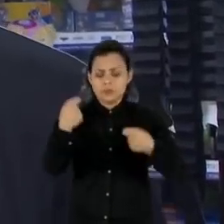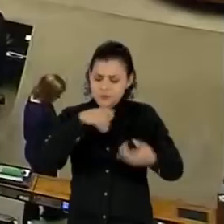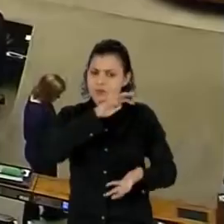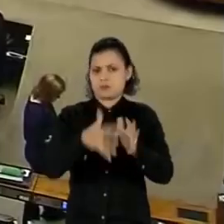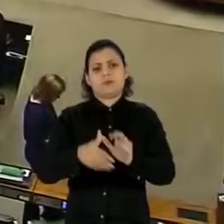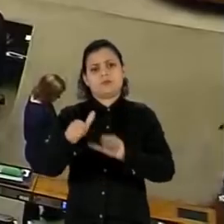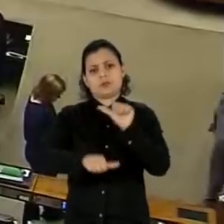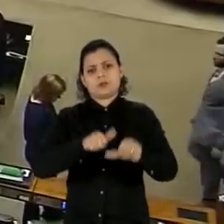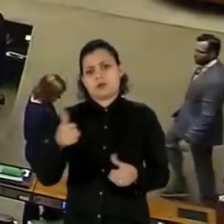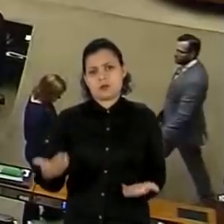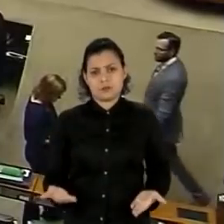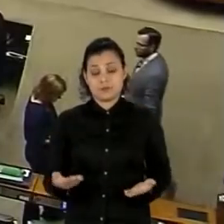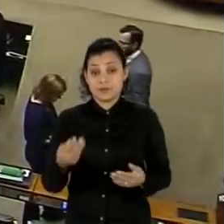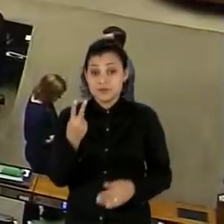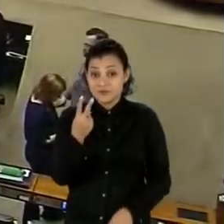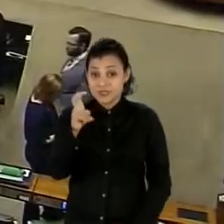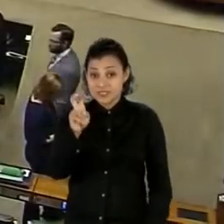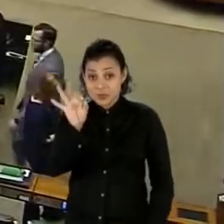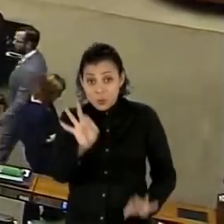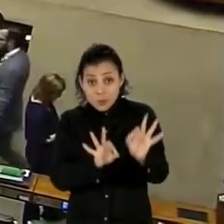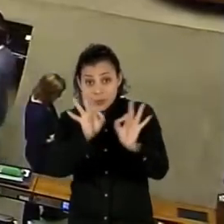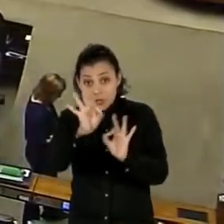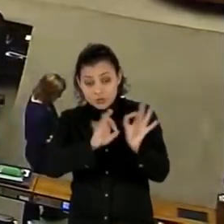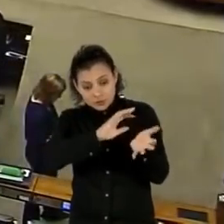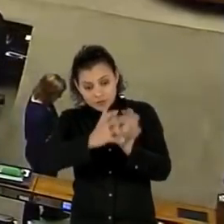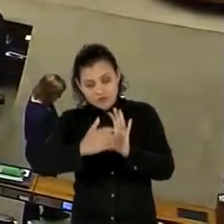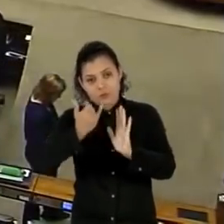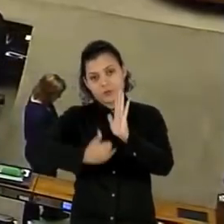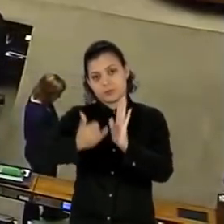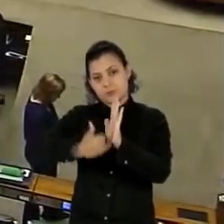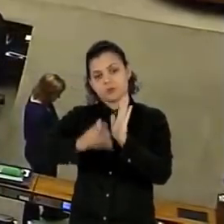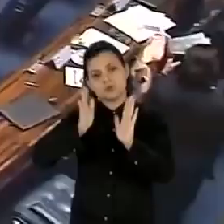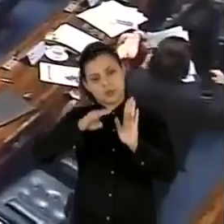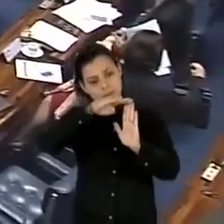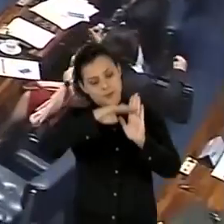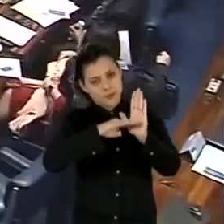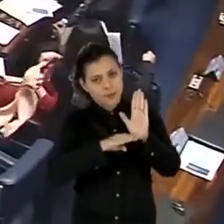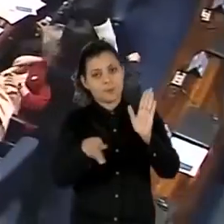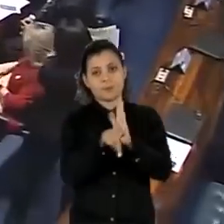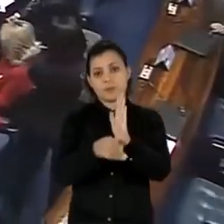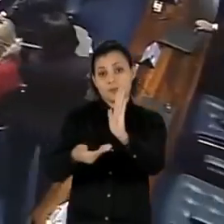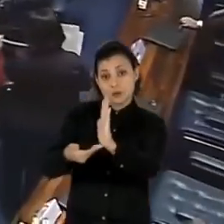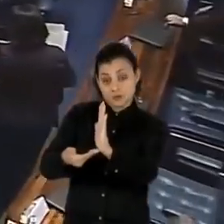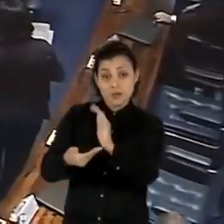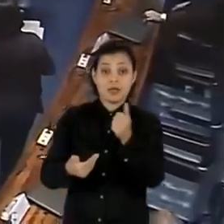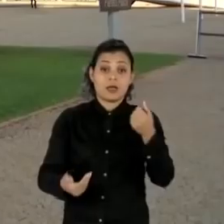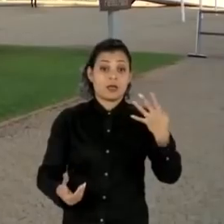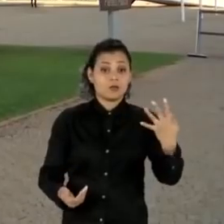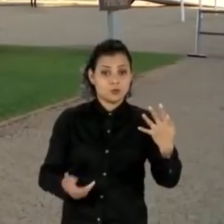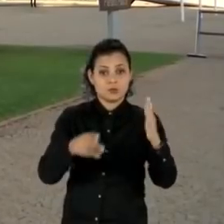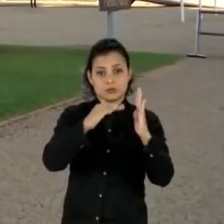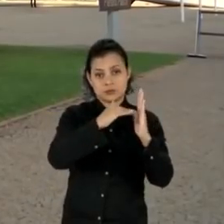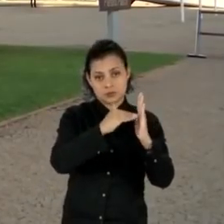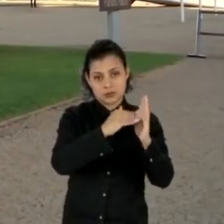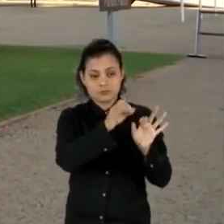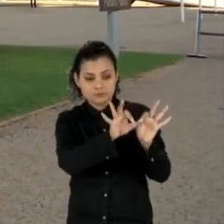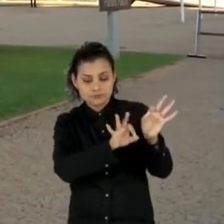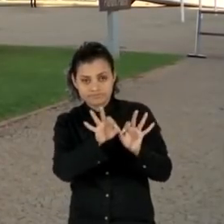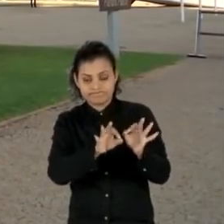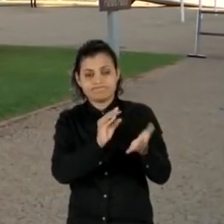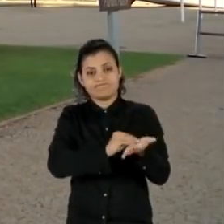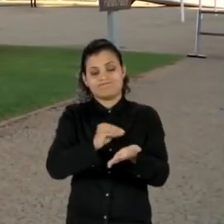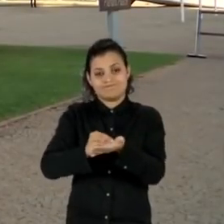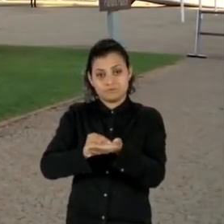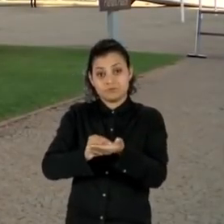pode ser em cima do consumo ao menos 25 projetos de reforma tributária tramitam na câmara e outros 14 no senado o governo